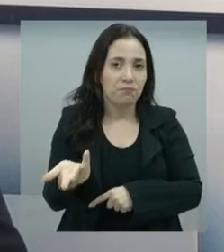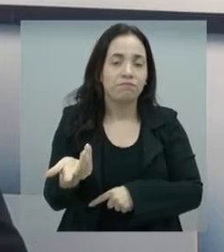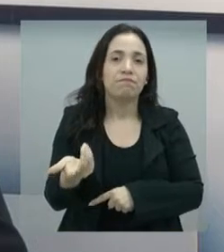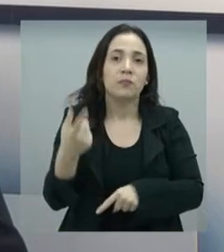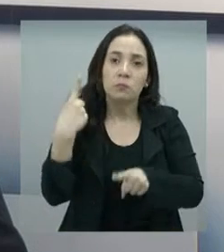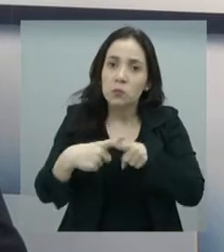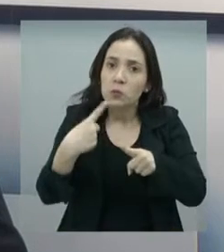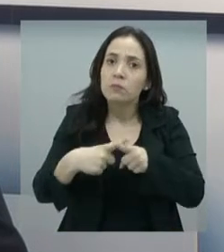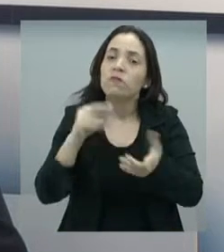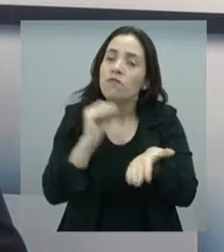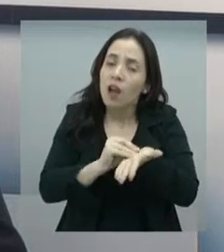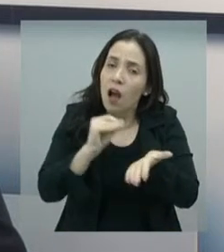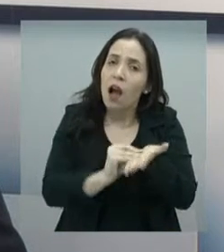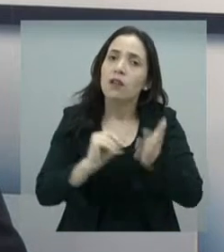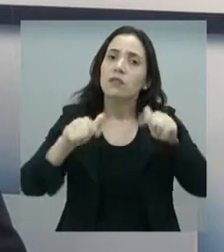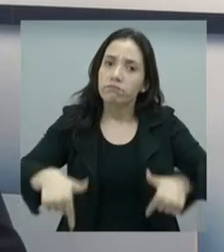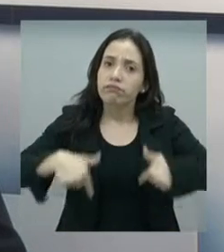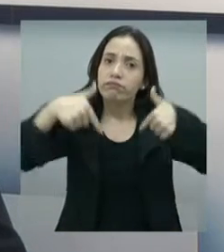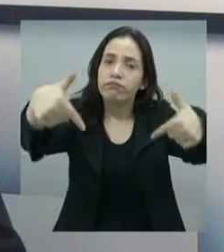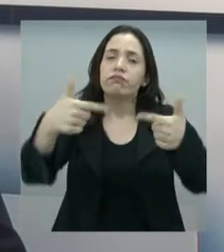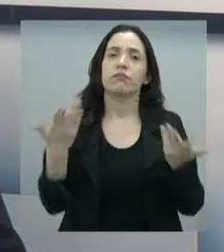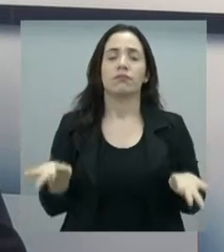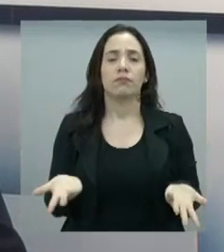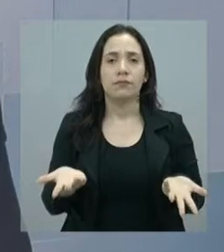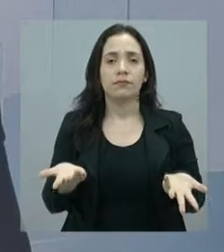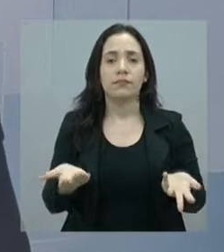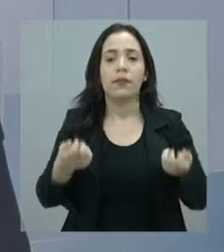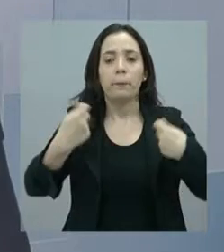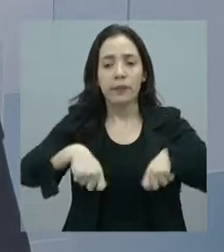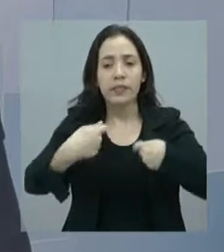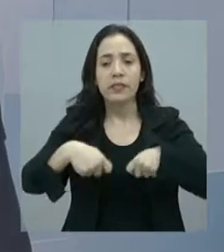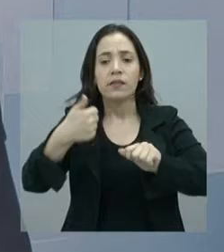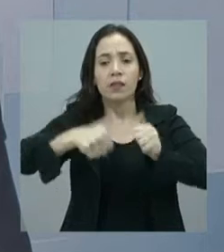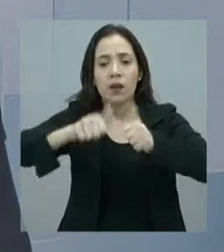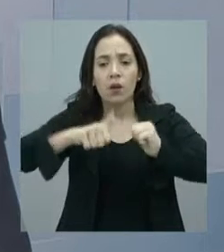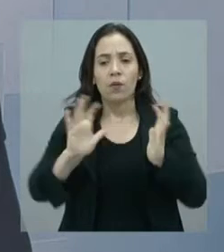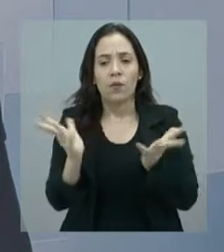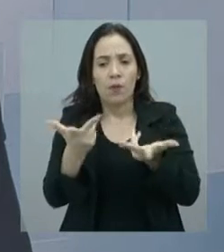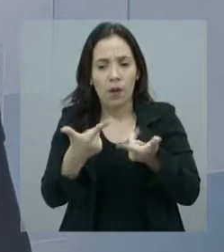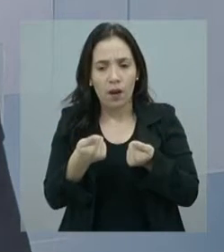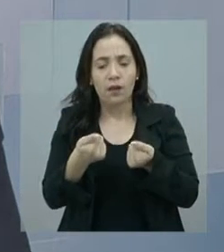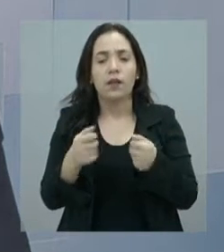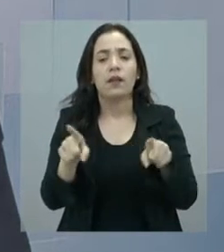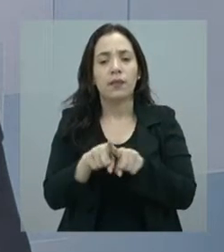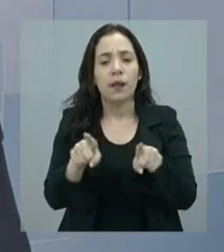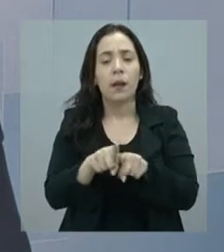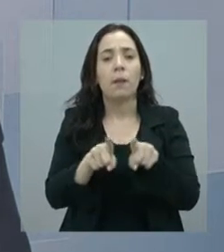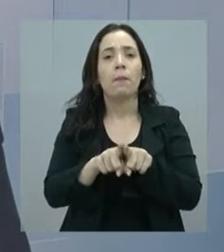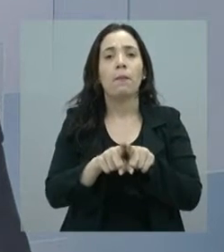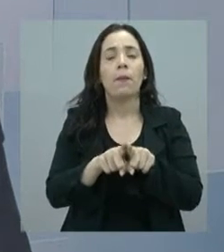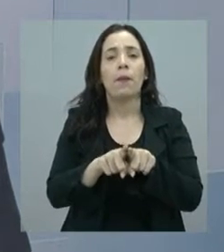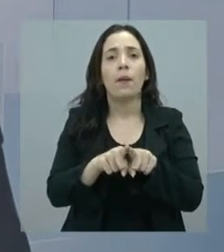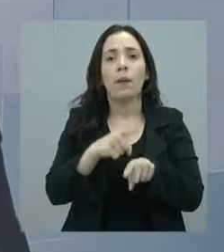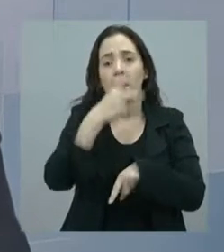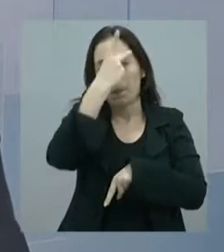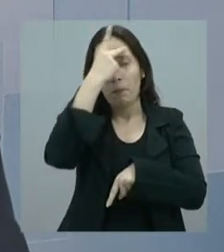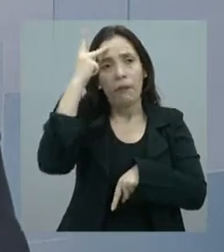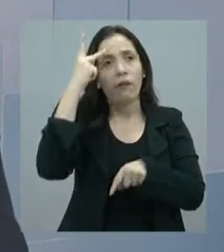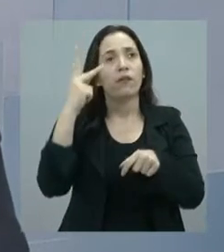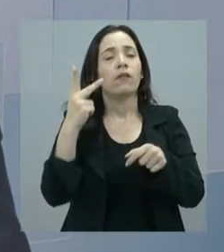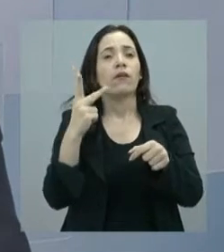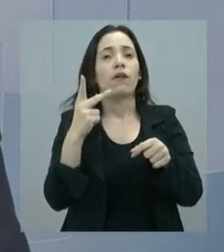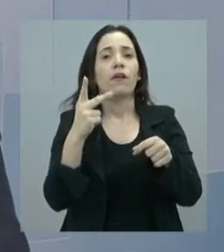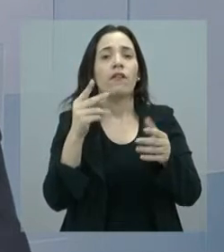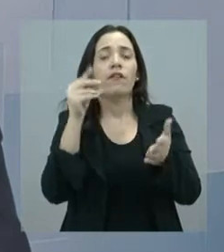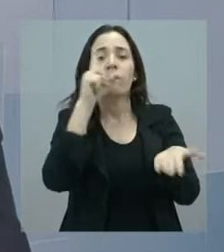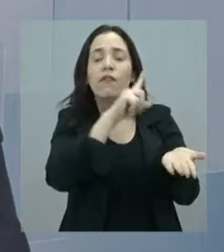máxima, né? Então, tem o problema da qualidade e tem o problema de não estar ocupando a capacidade máxima, é resultado, inclusive,